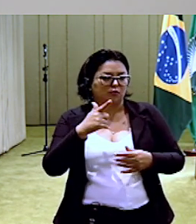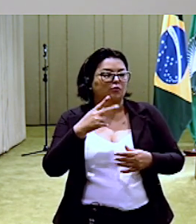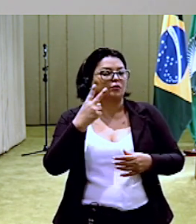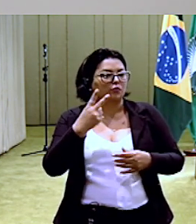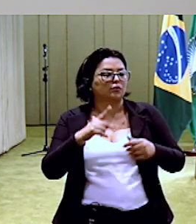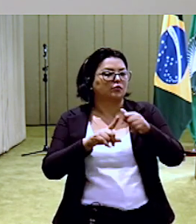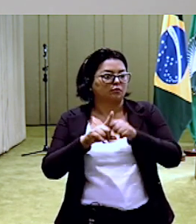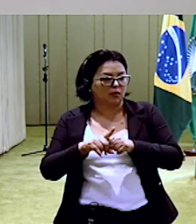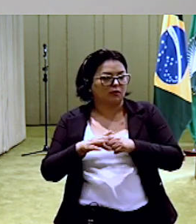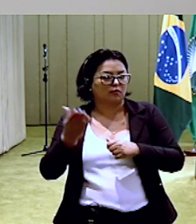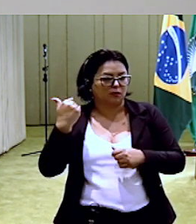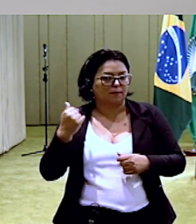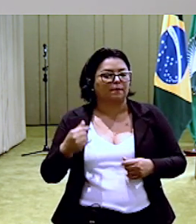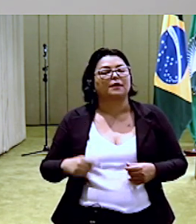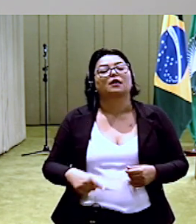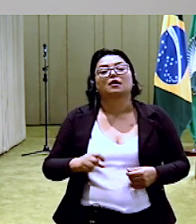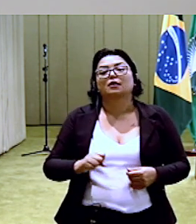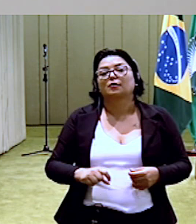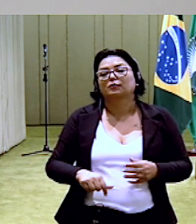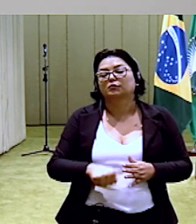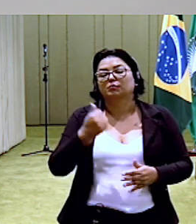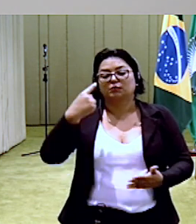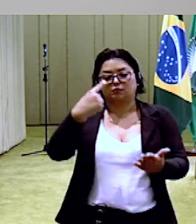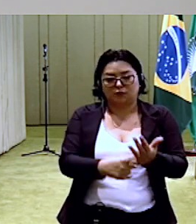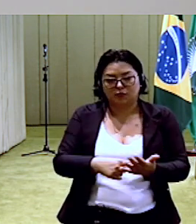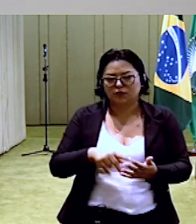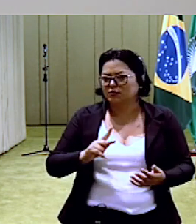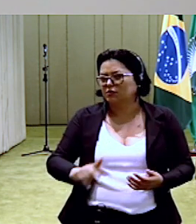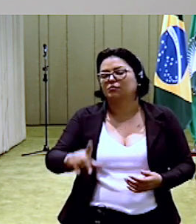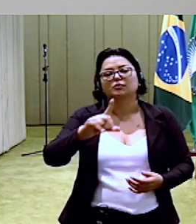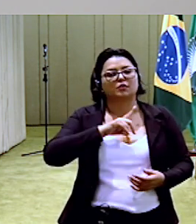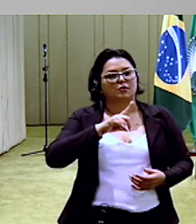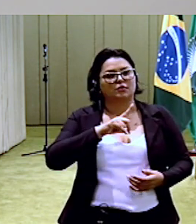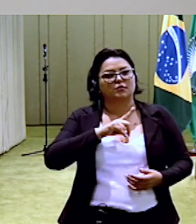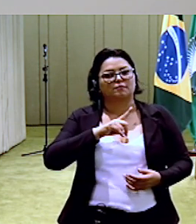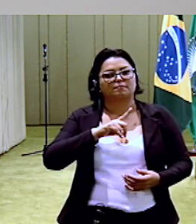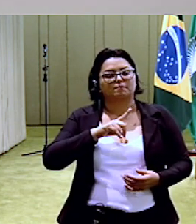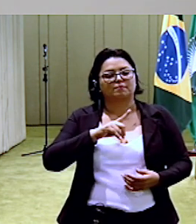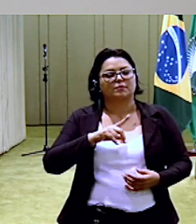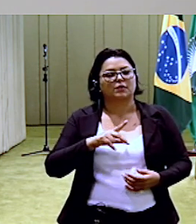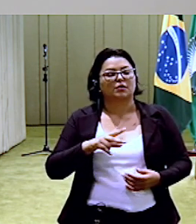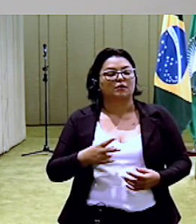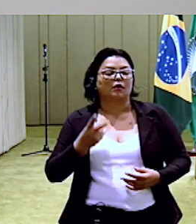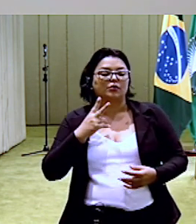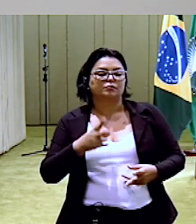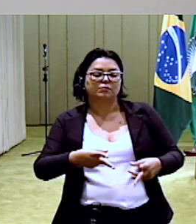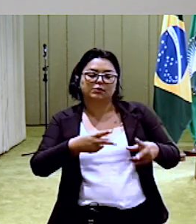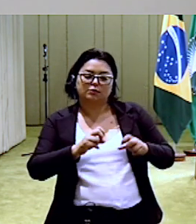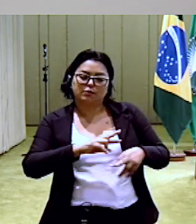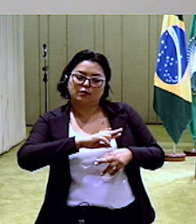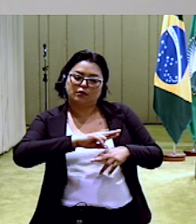dia inicial, um dos compromissos que a gente sempre teve pela nova diretoria do banco é de olhar a